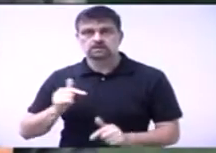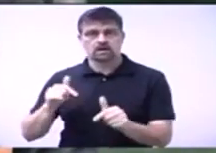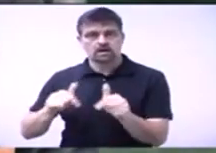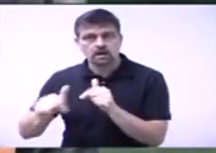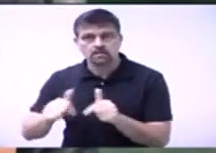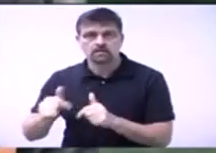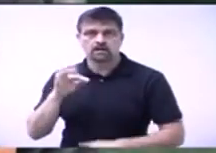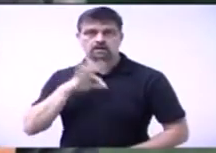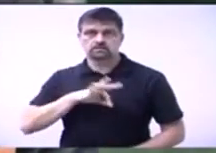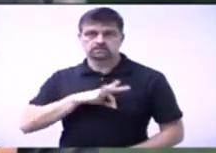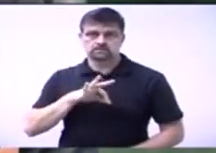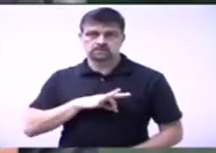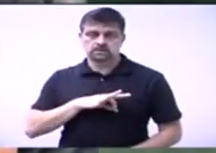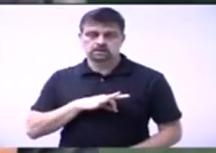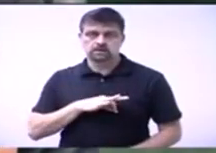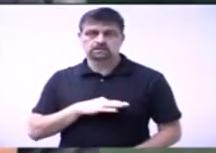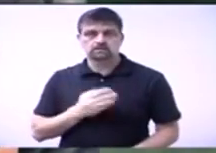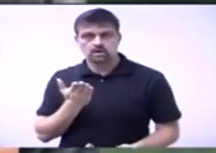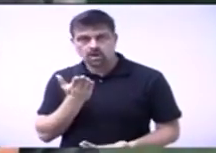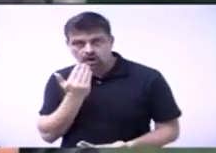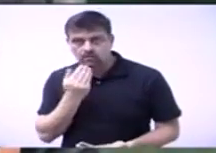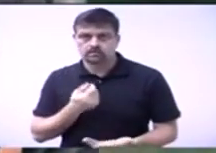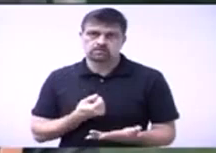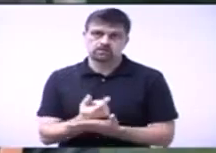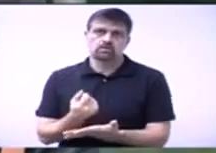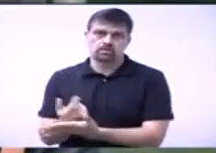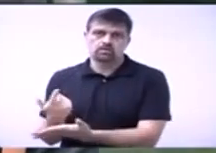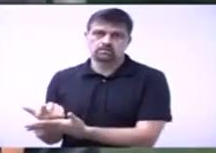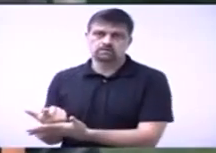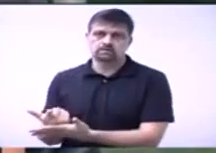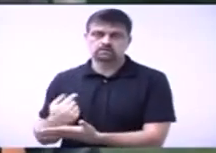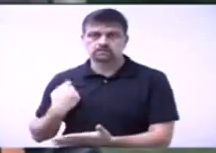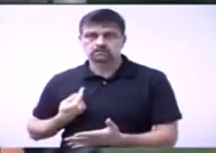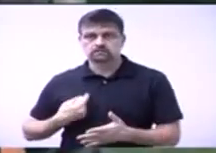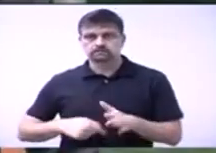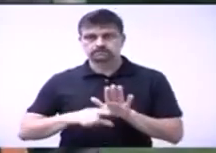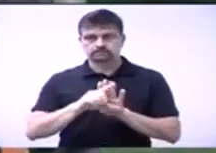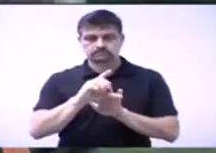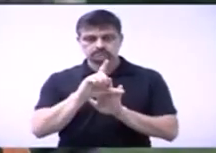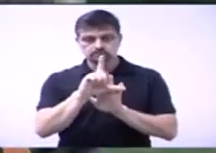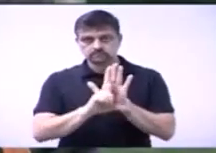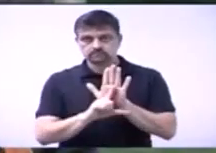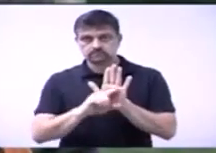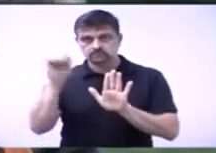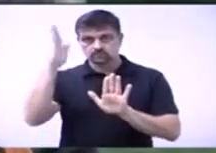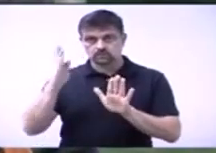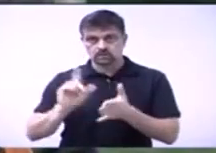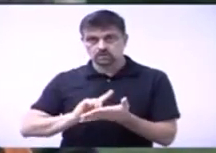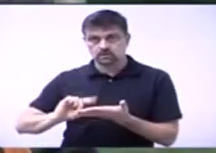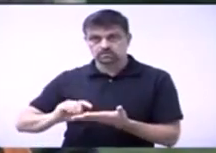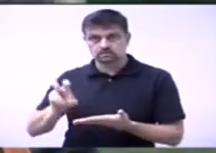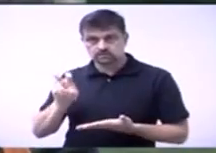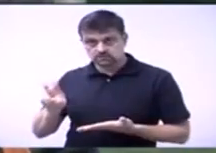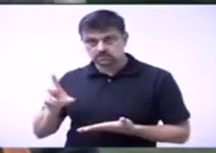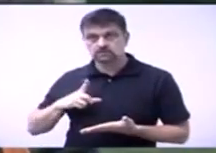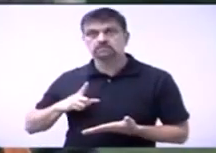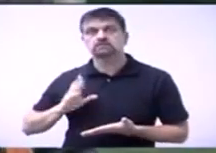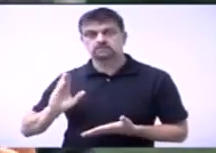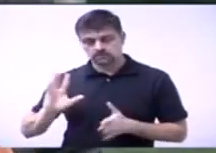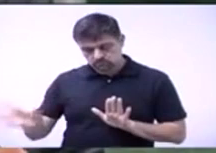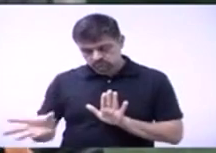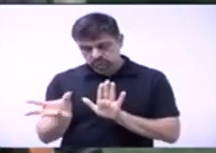sustento, dignidade e trabalho. Então, a Constituição, no seu artigo 5º, prevê isso.